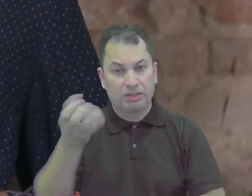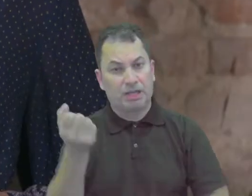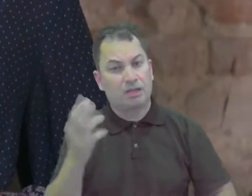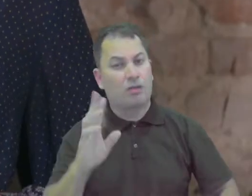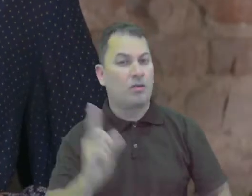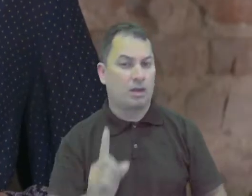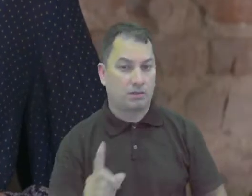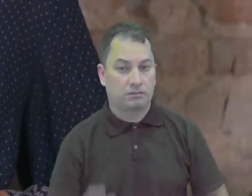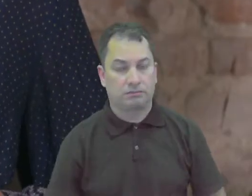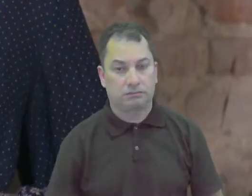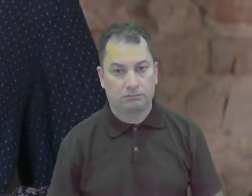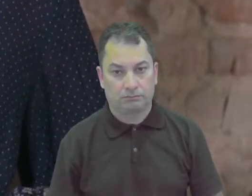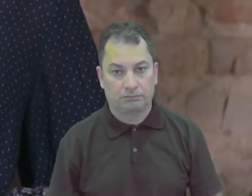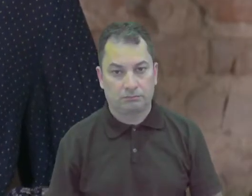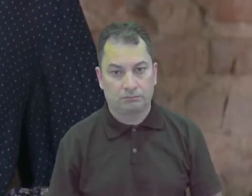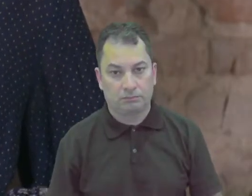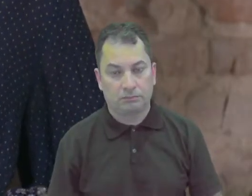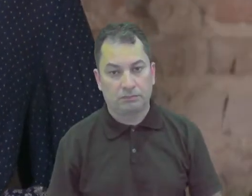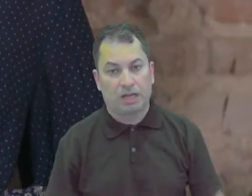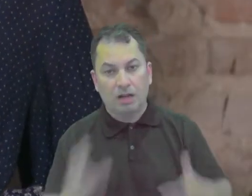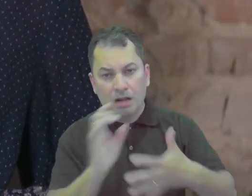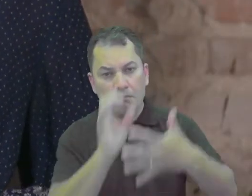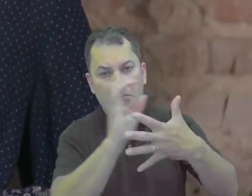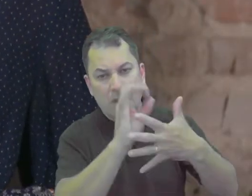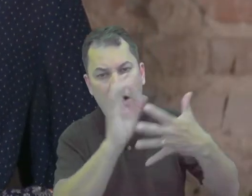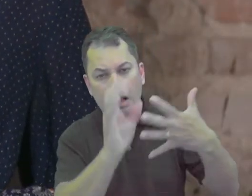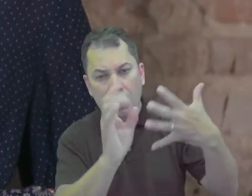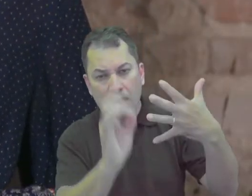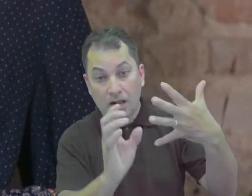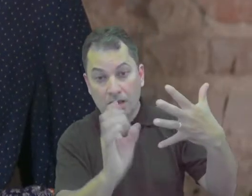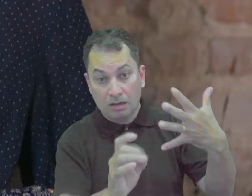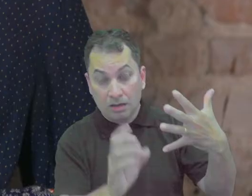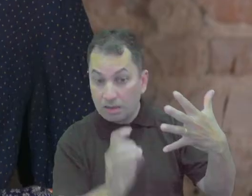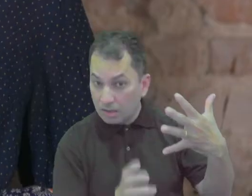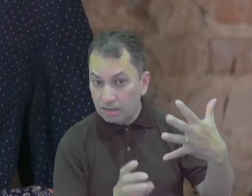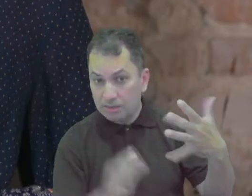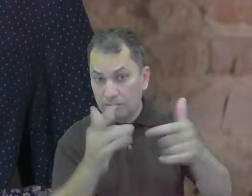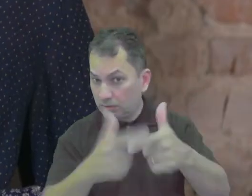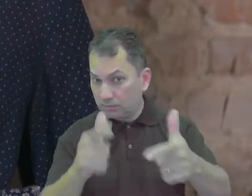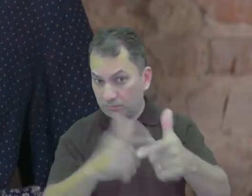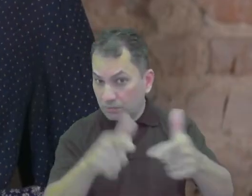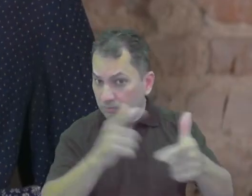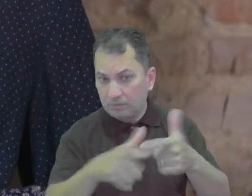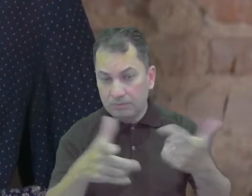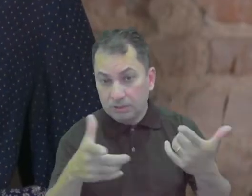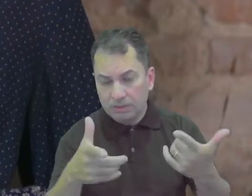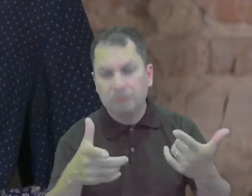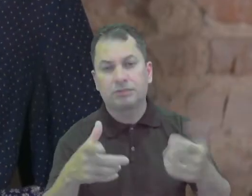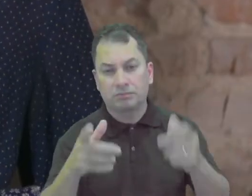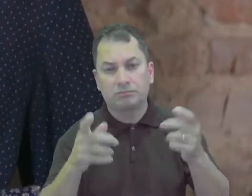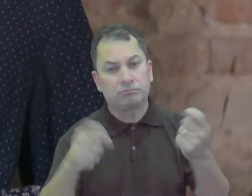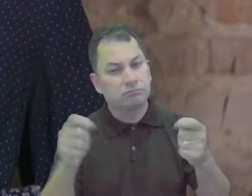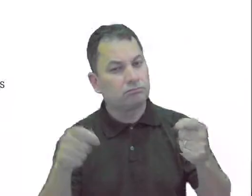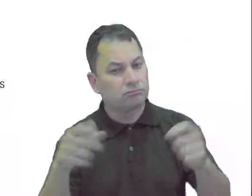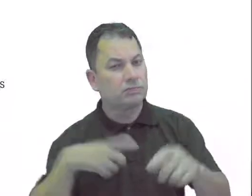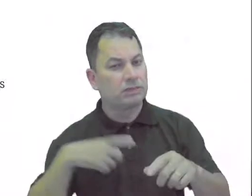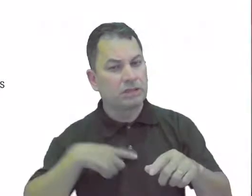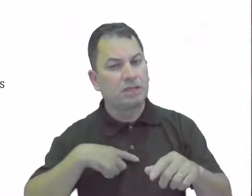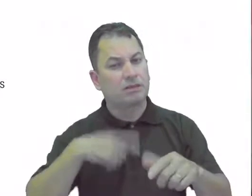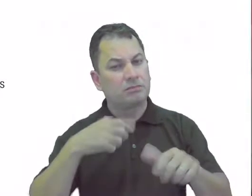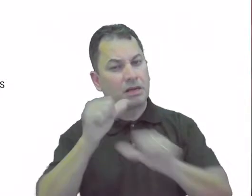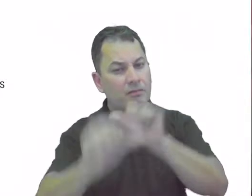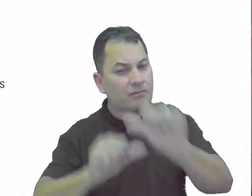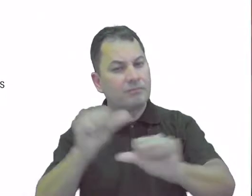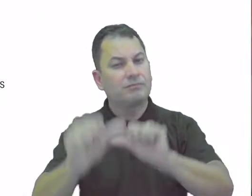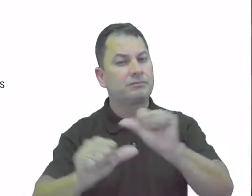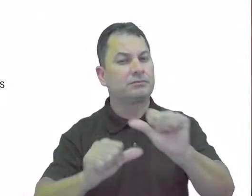desses agravos que a gente comentou aqui, a gente vai ter uma série de variáveis climáticas. Então, a